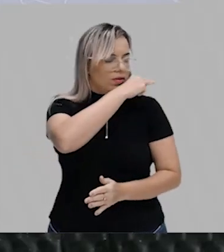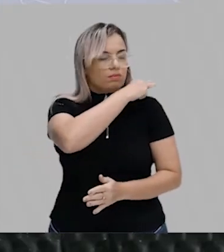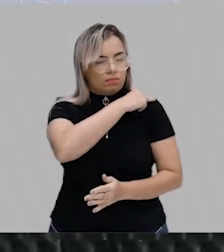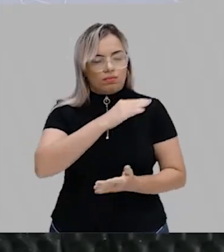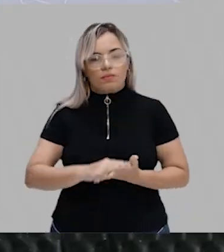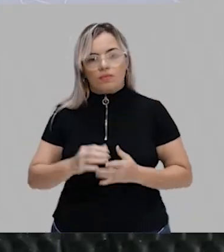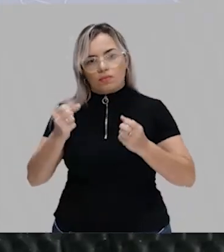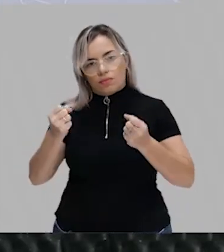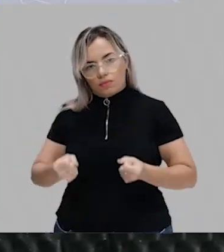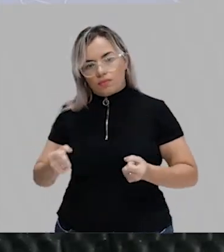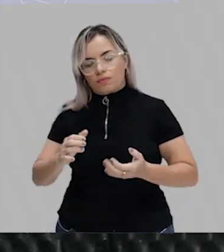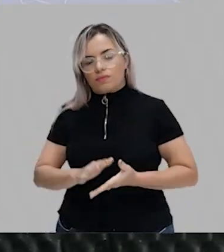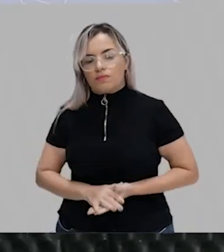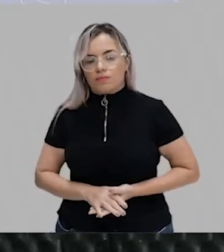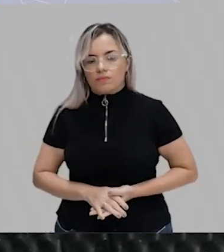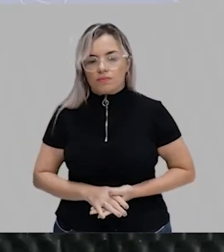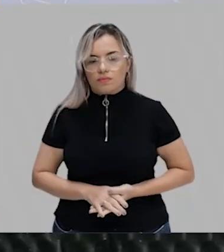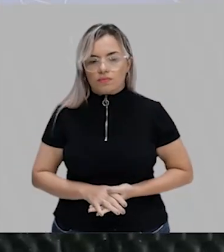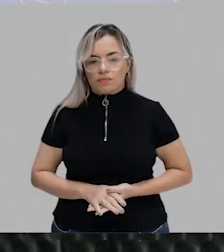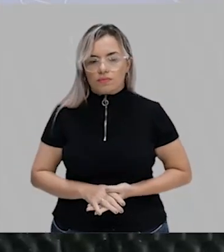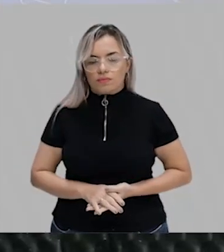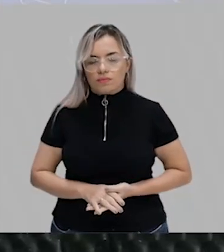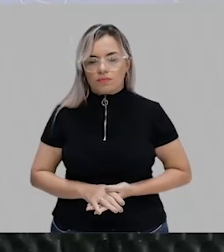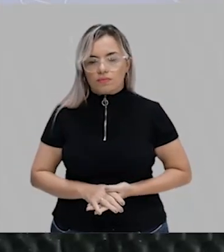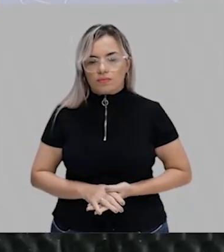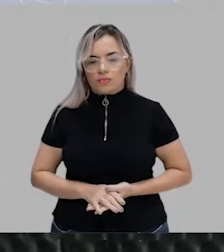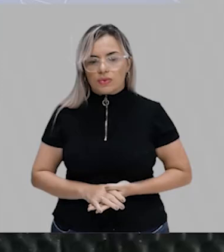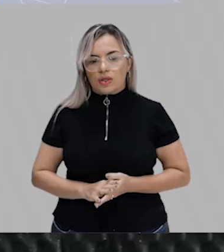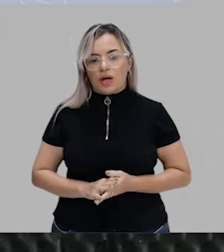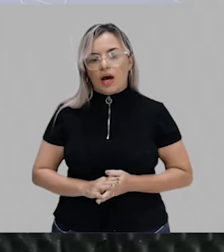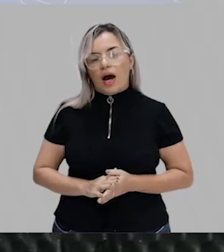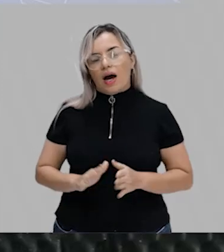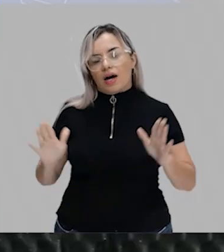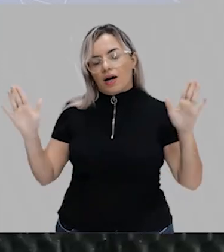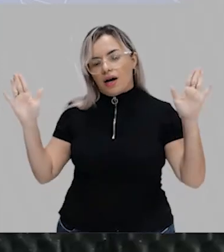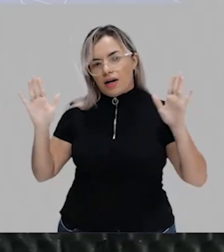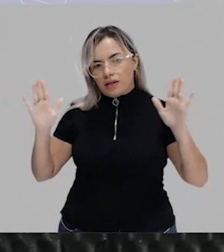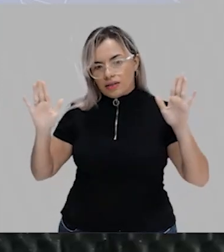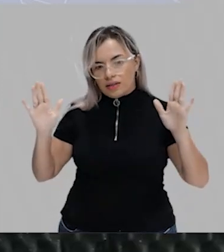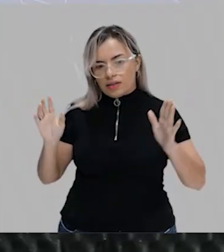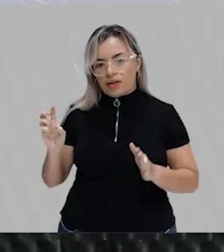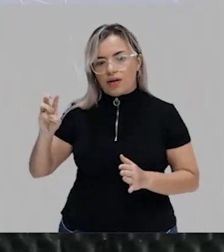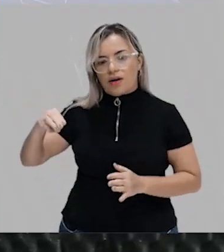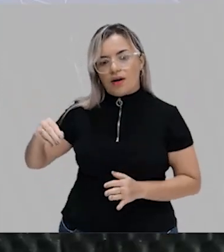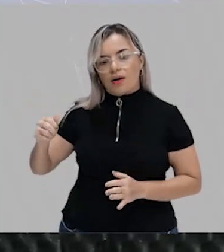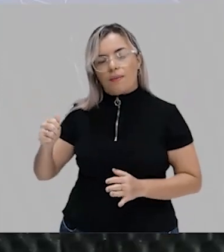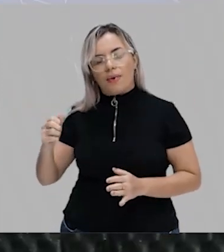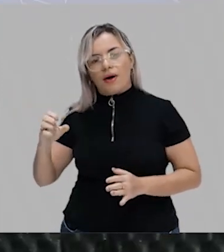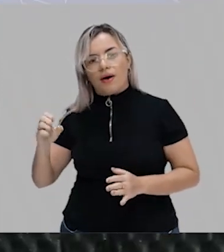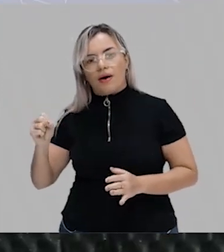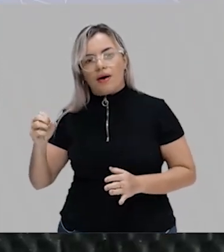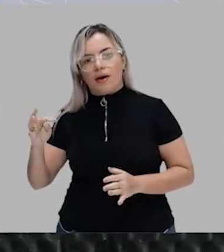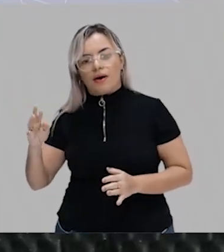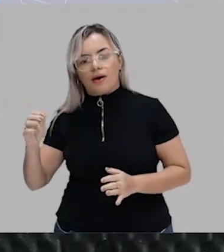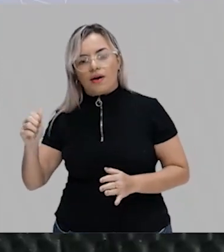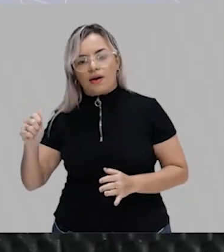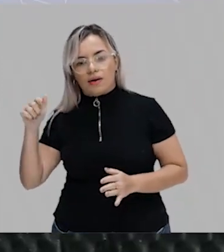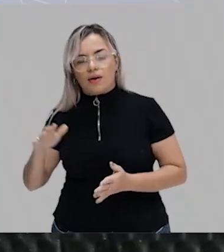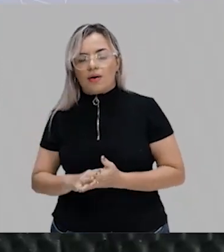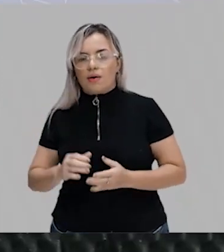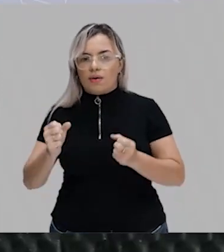pode chamar hasta luego maestra, para mim, por exemplo, que sou professora de vocês, do ensino médio.